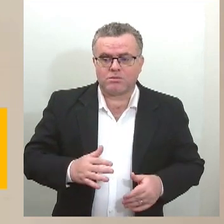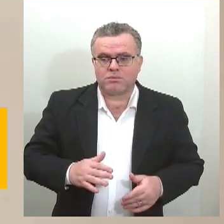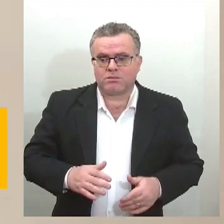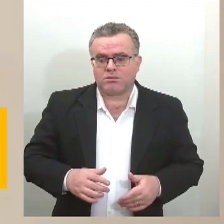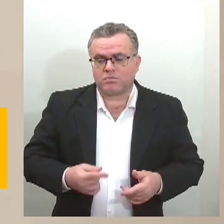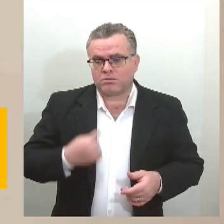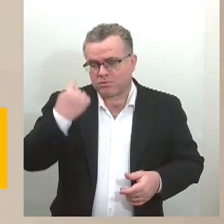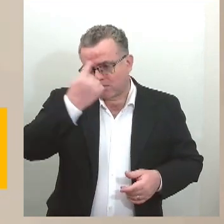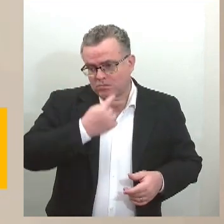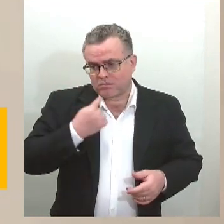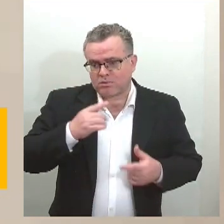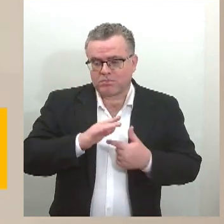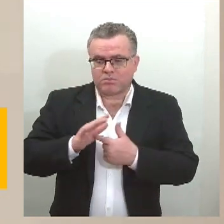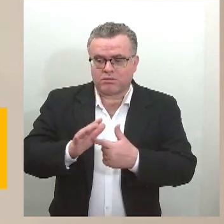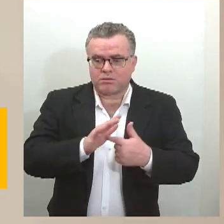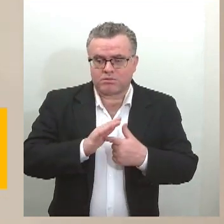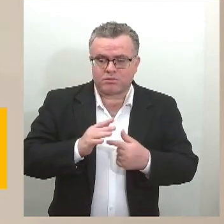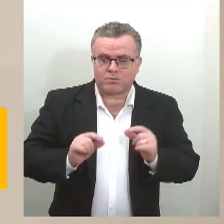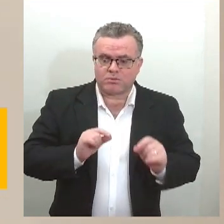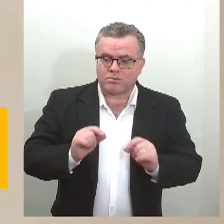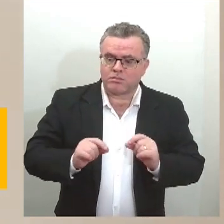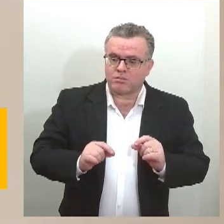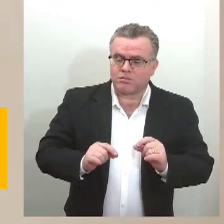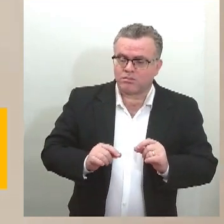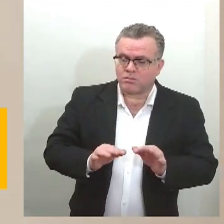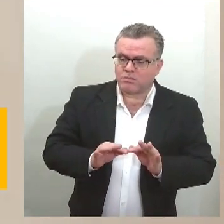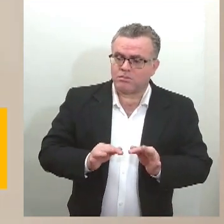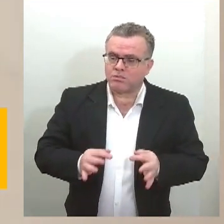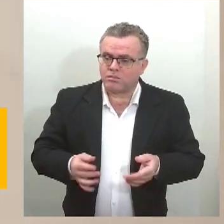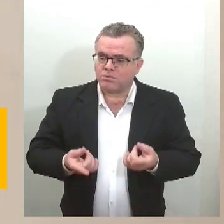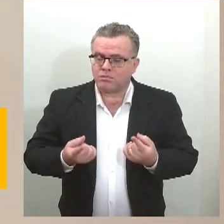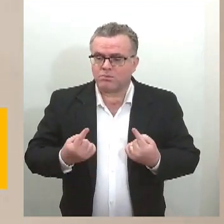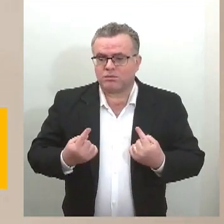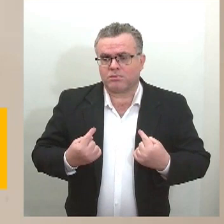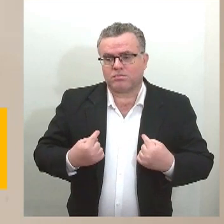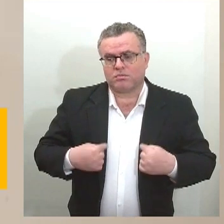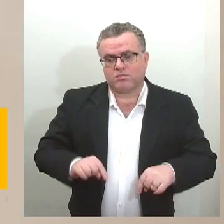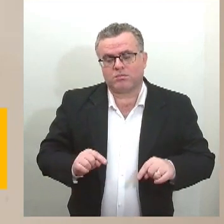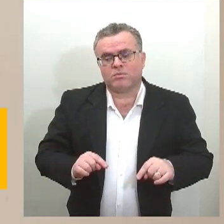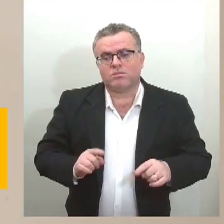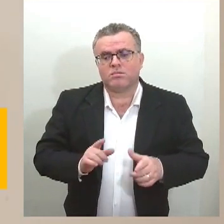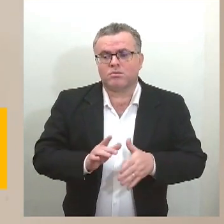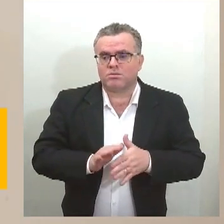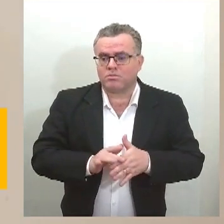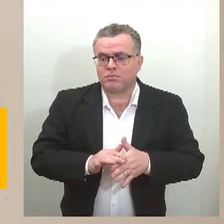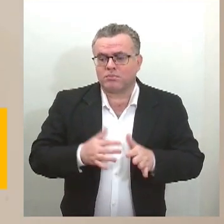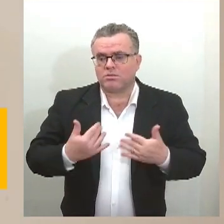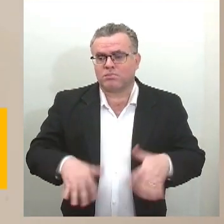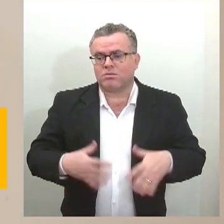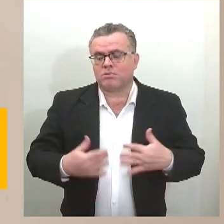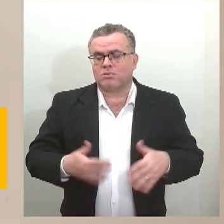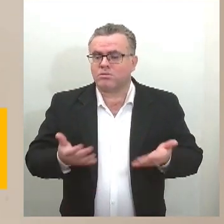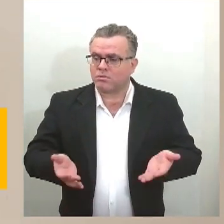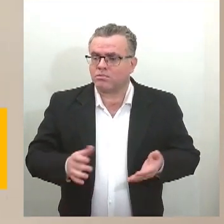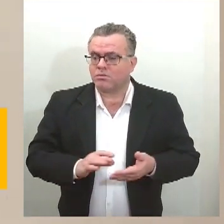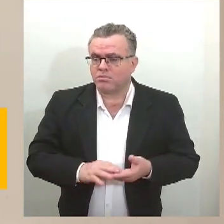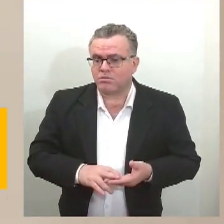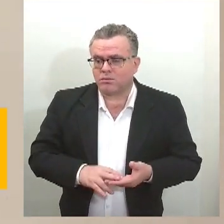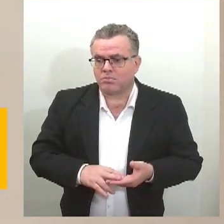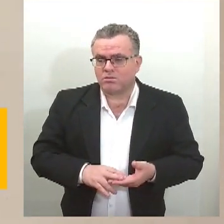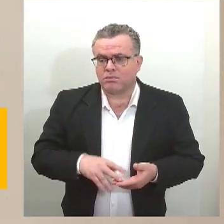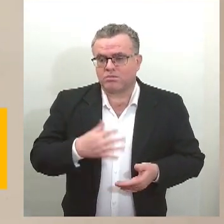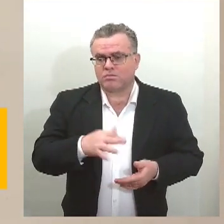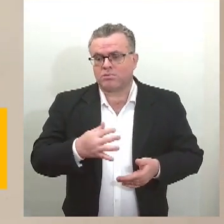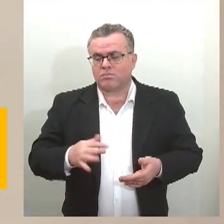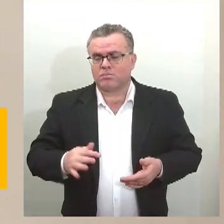ou pequenas lesões no corpo. Algumas pessoas também podem apresentar. E a análise de